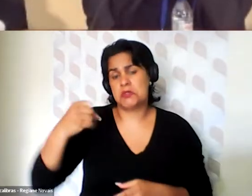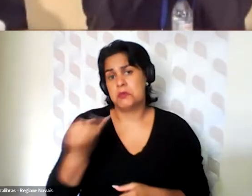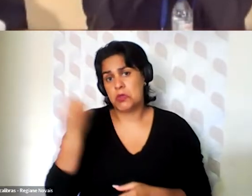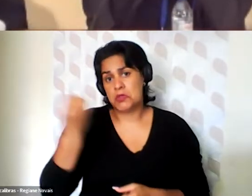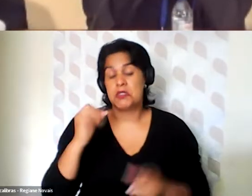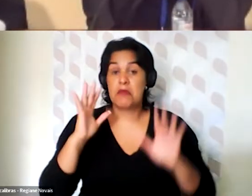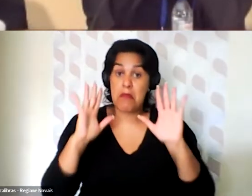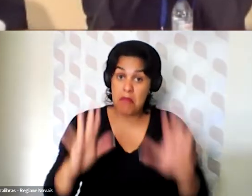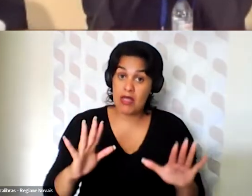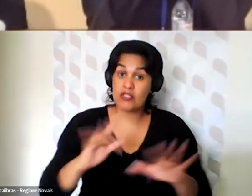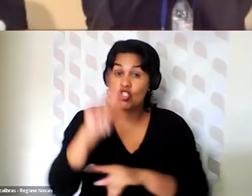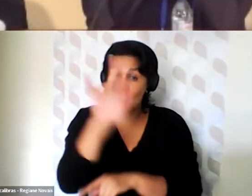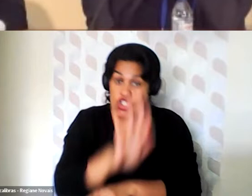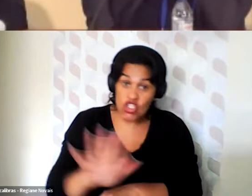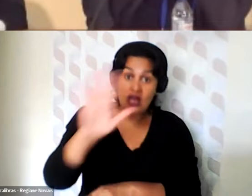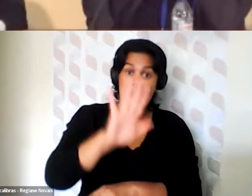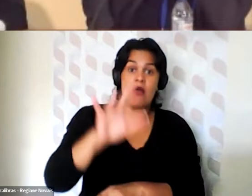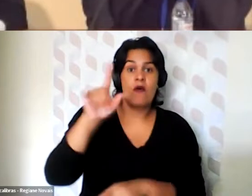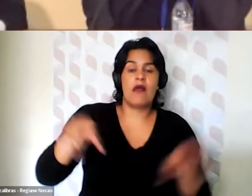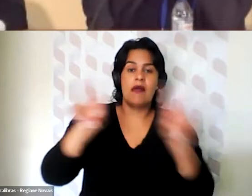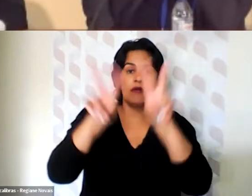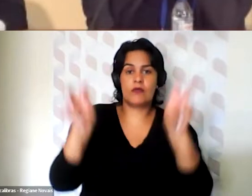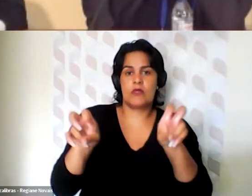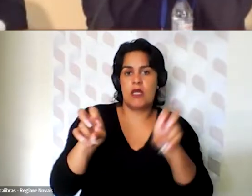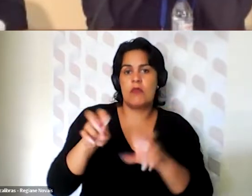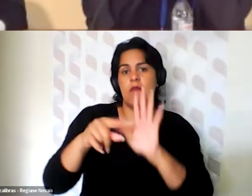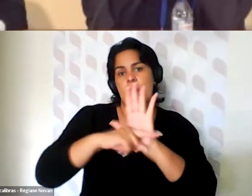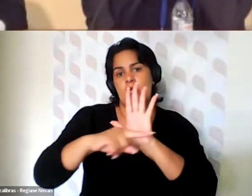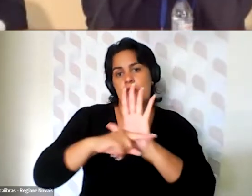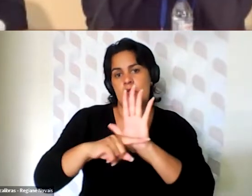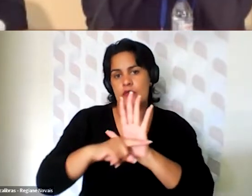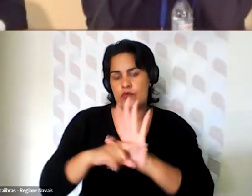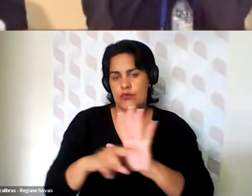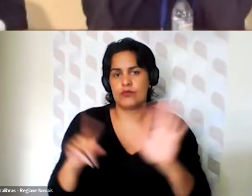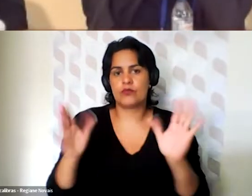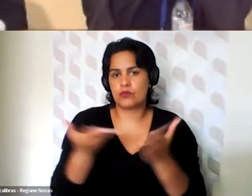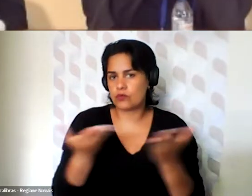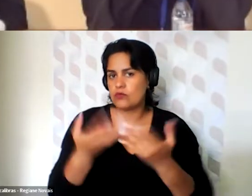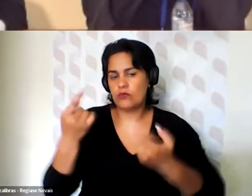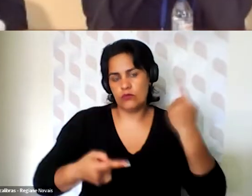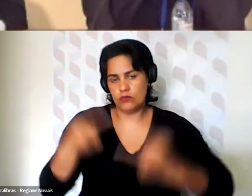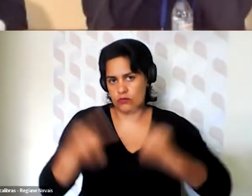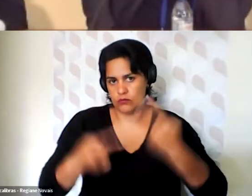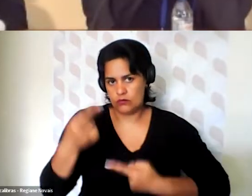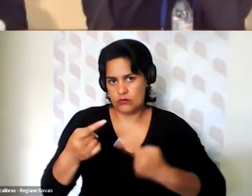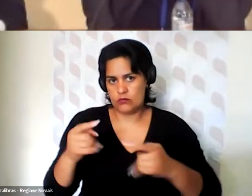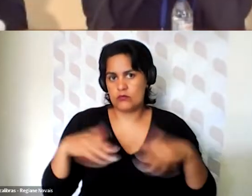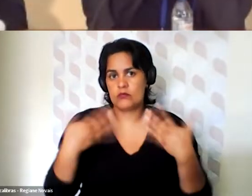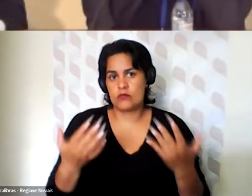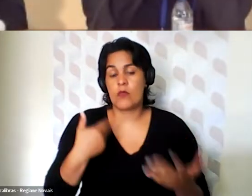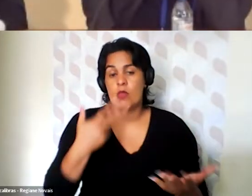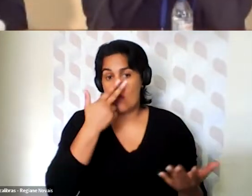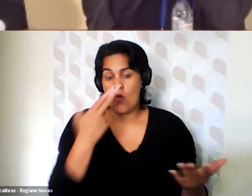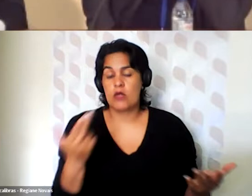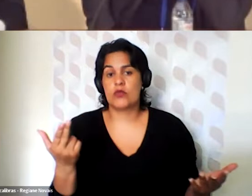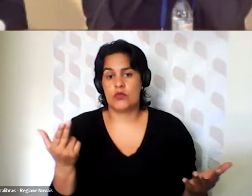Mas, continuando, né, ele diz o seguinte, mais para frente. A entrada do Brasil nos países ricos faria com que o país